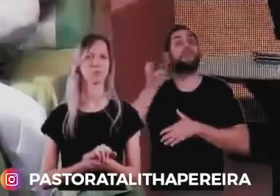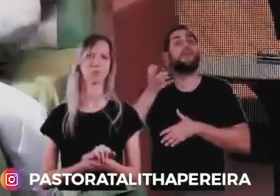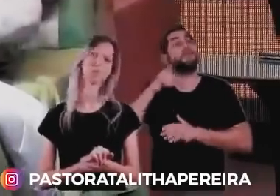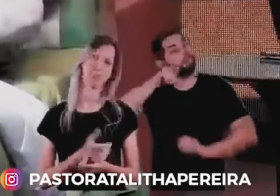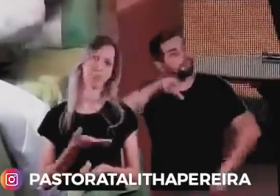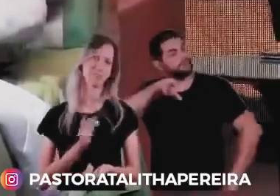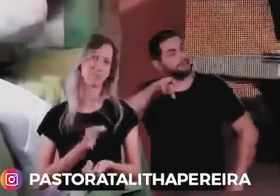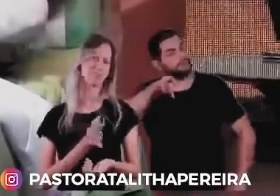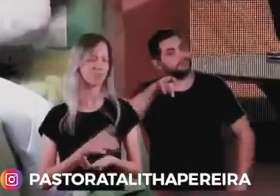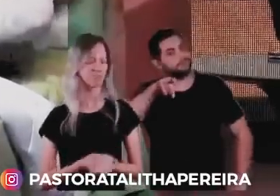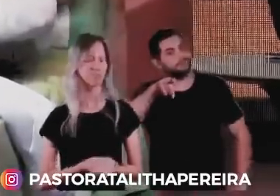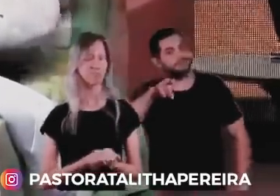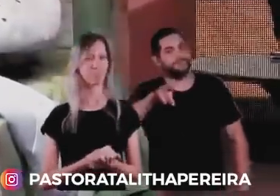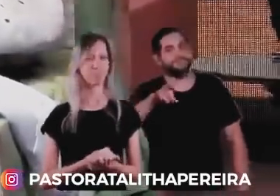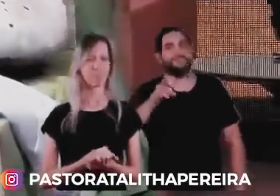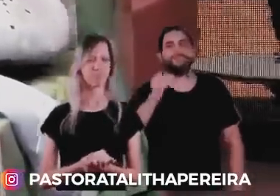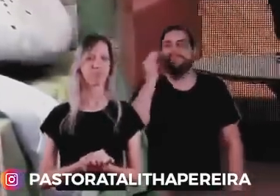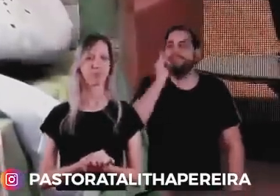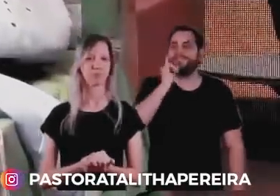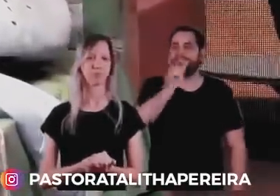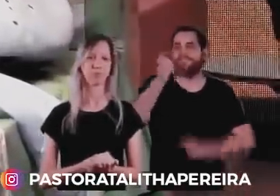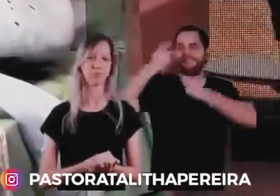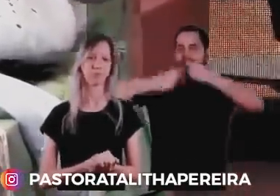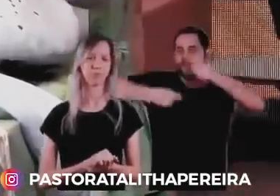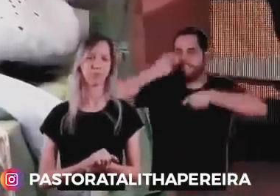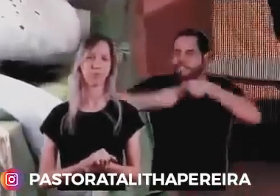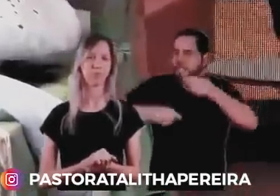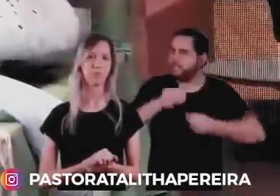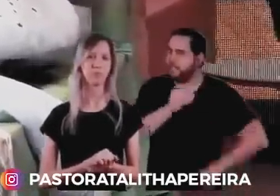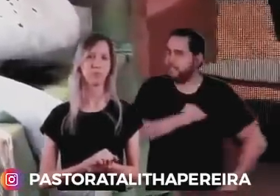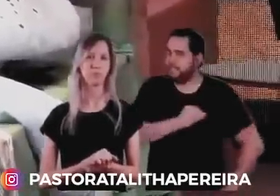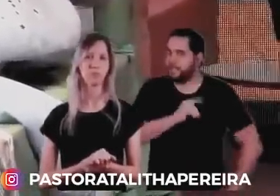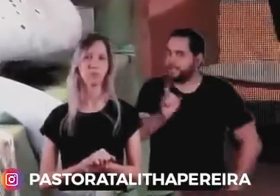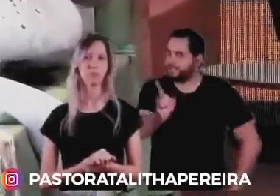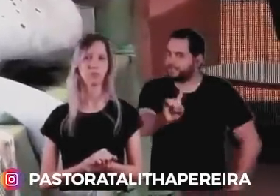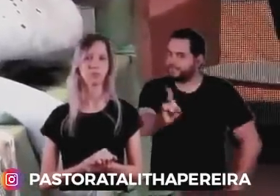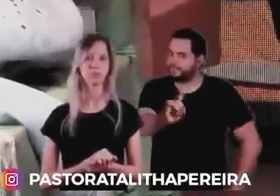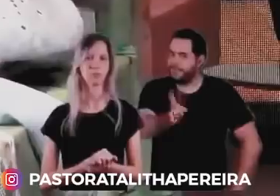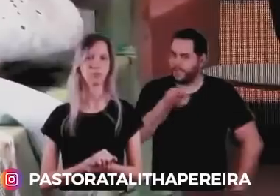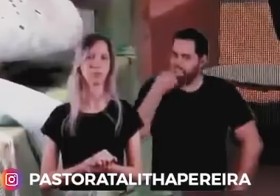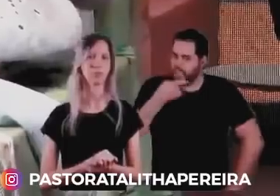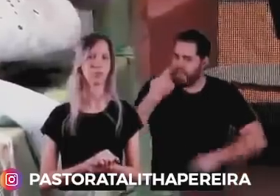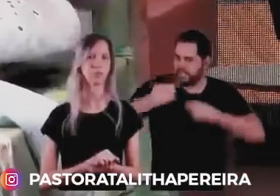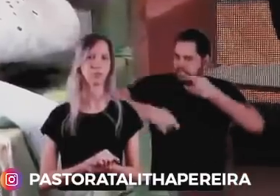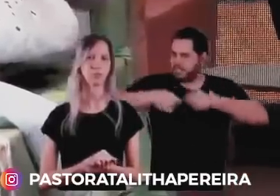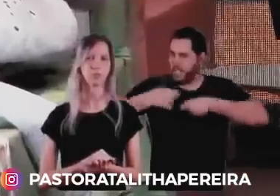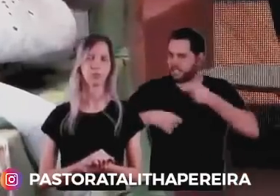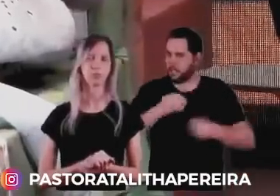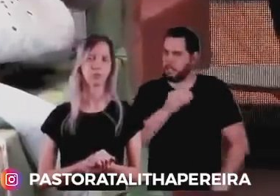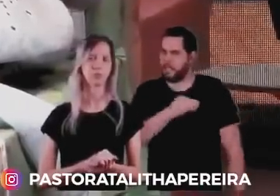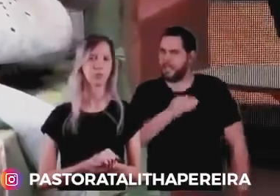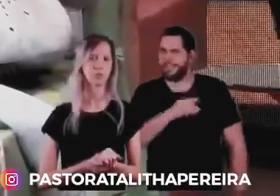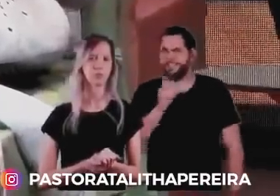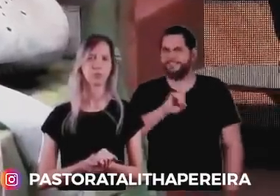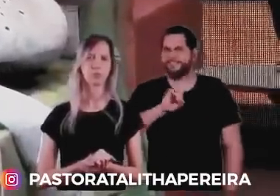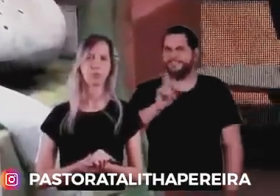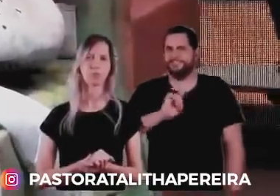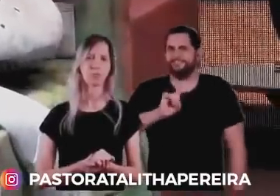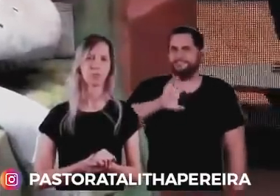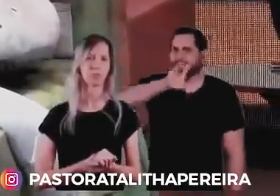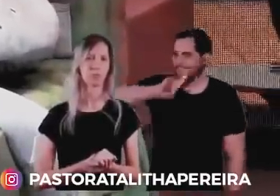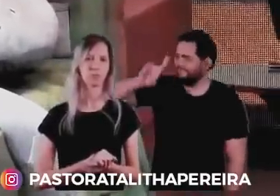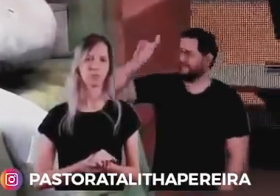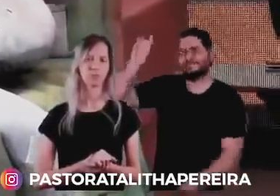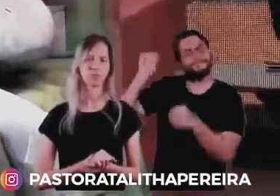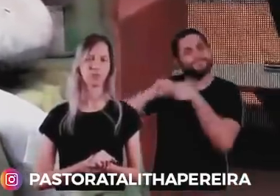irmão, deixa eu dizer uma coisa a você: sexo não é pecado. Falar de sexo não é pecado. Deus fez